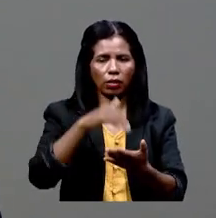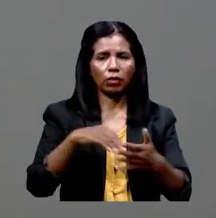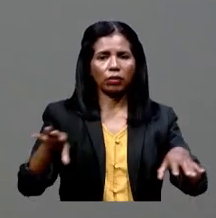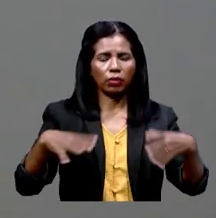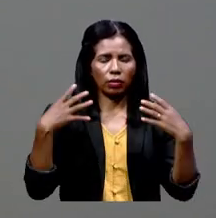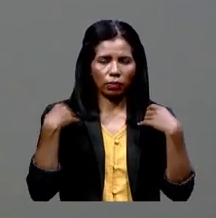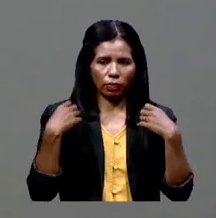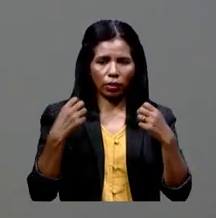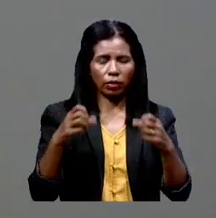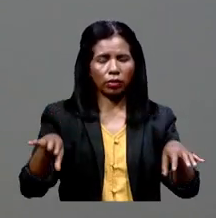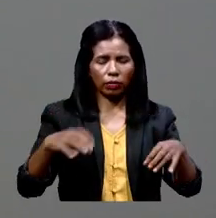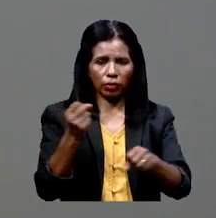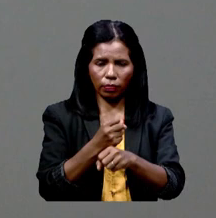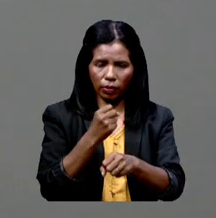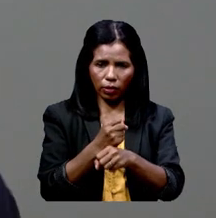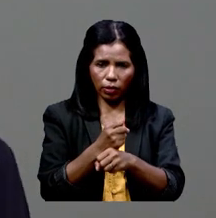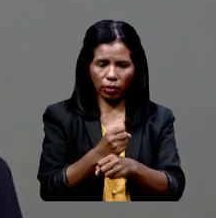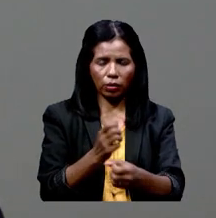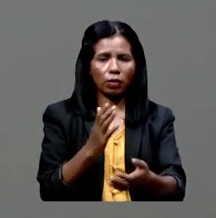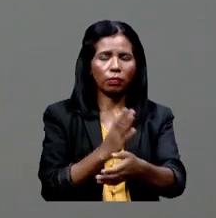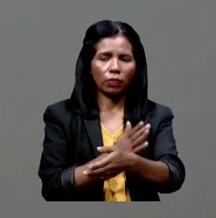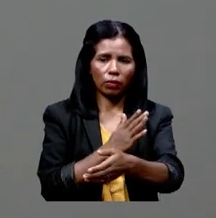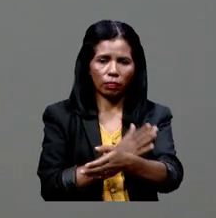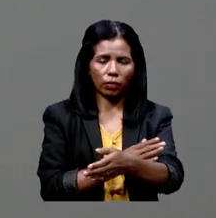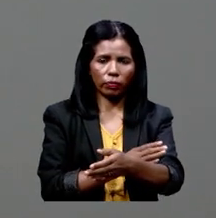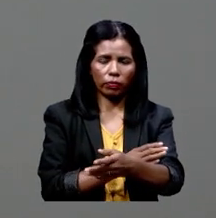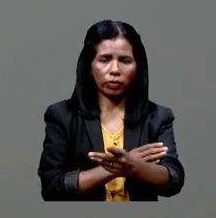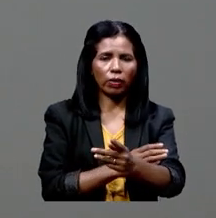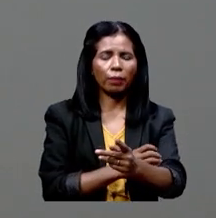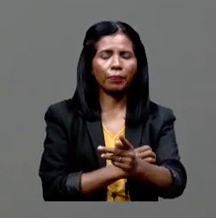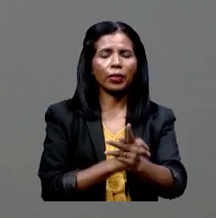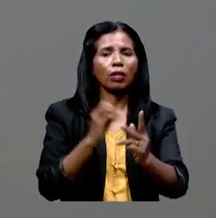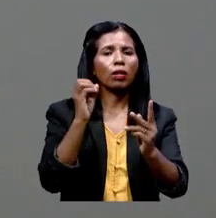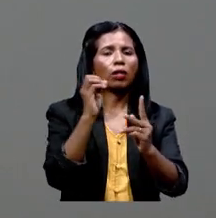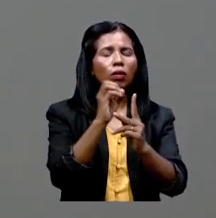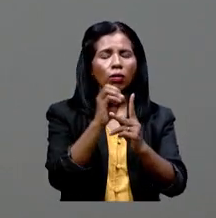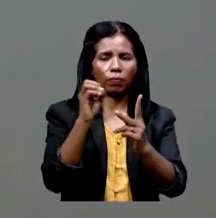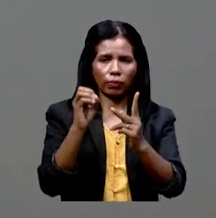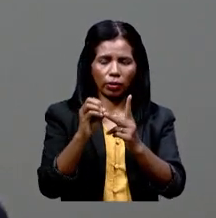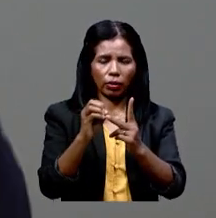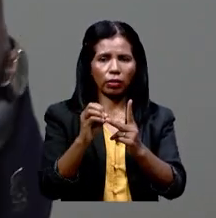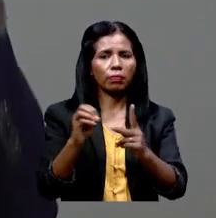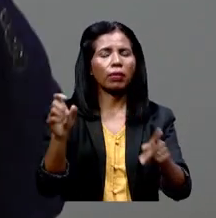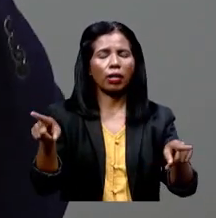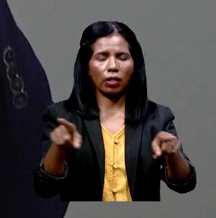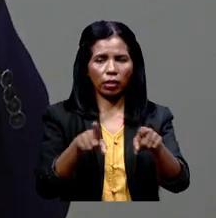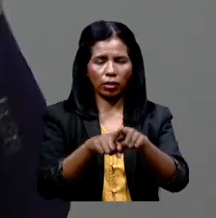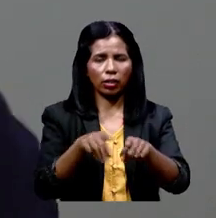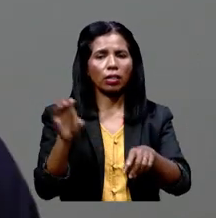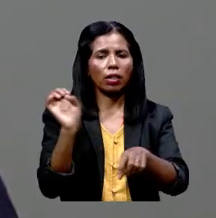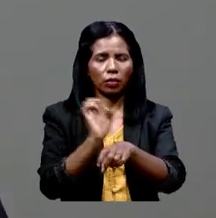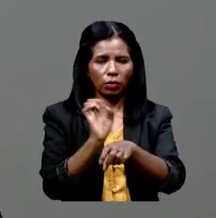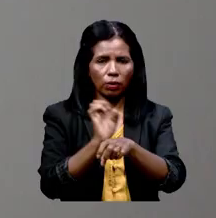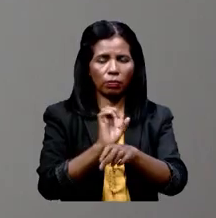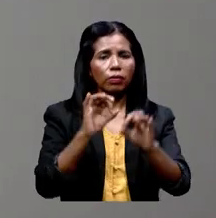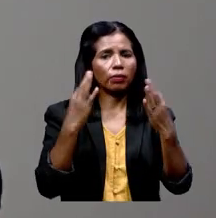a tu apoio, no promove cooperativa Siranesa base da economia família Ninha.